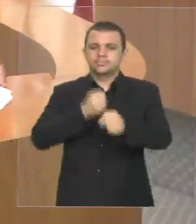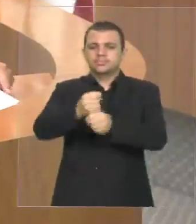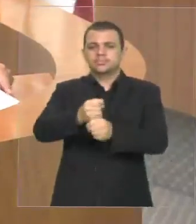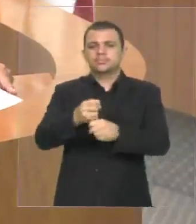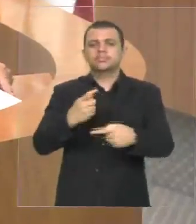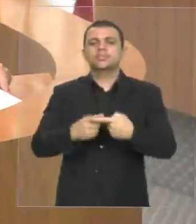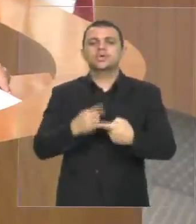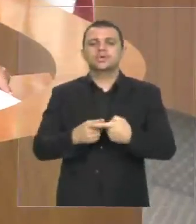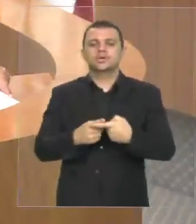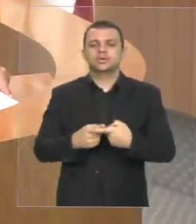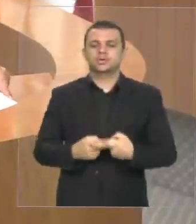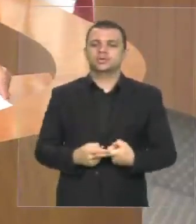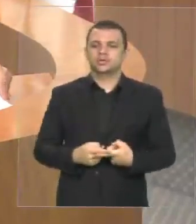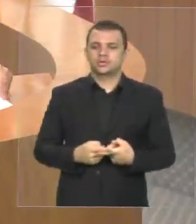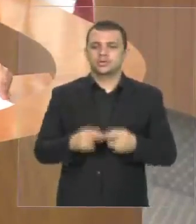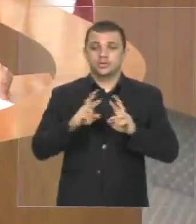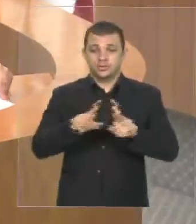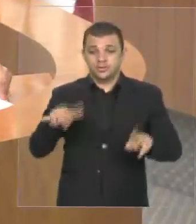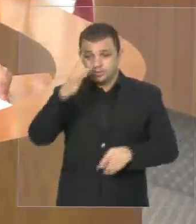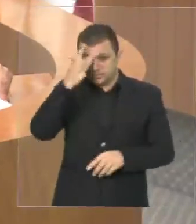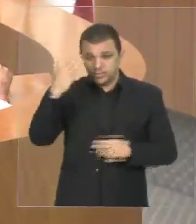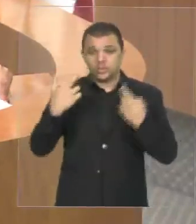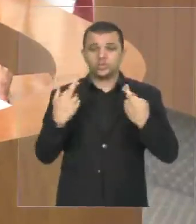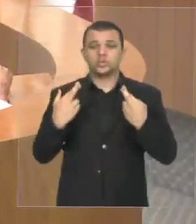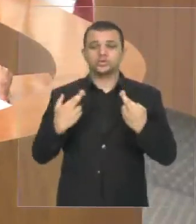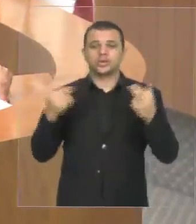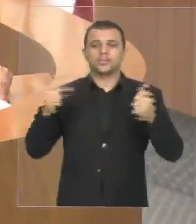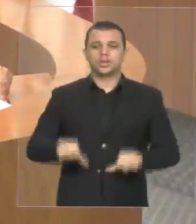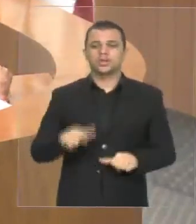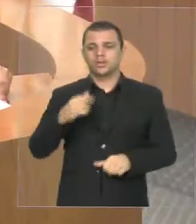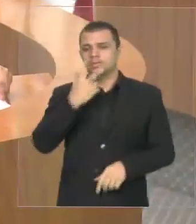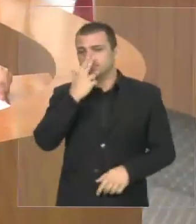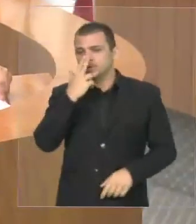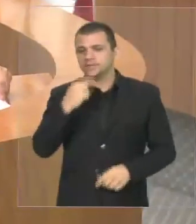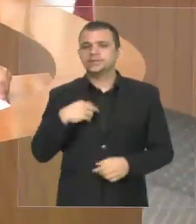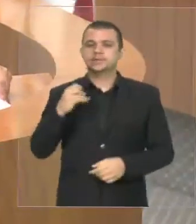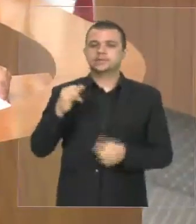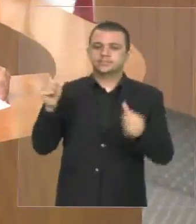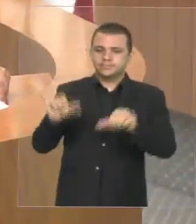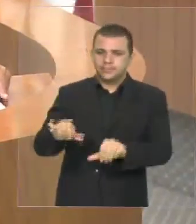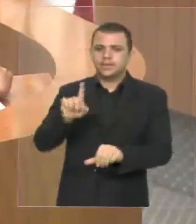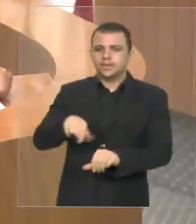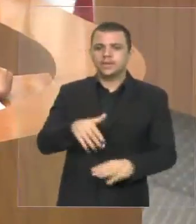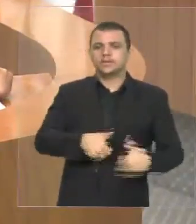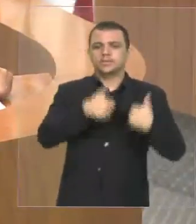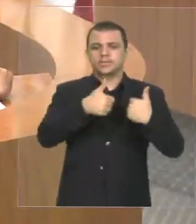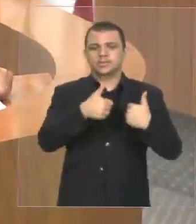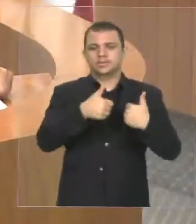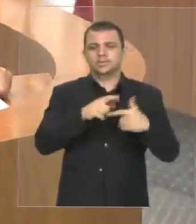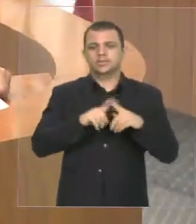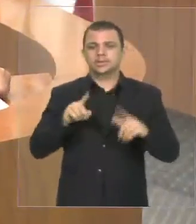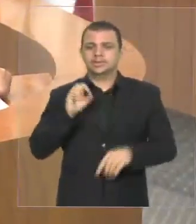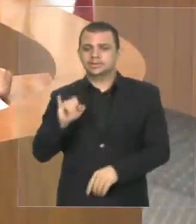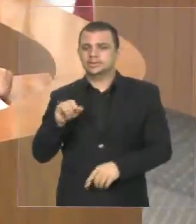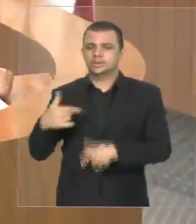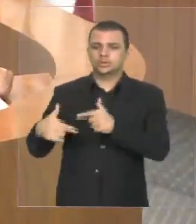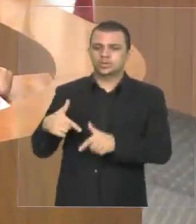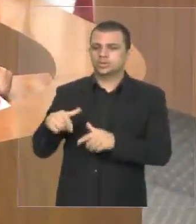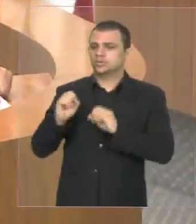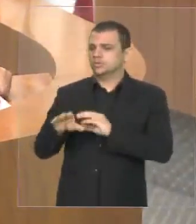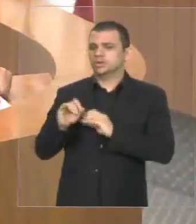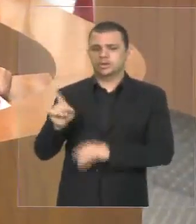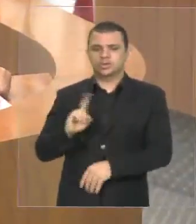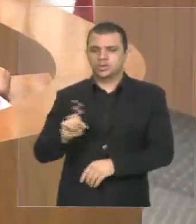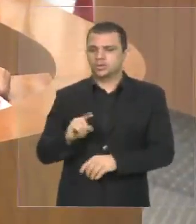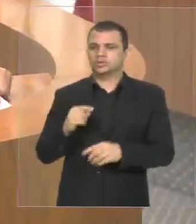porque muitos torcem pelo pior. Quanto pior, melhor. Quanto pior, melhor. Se não funcionar a educação, se não